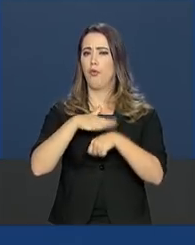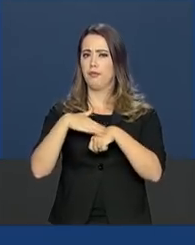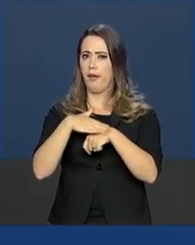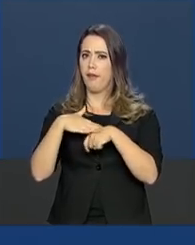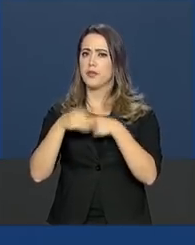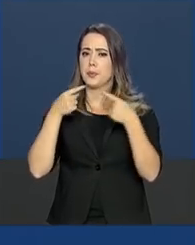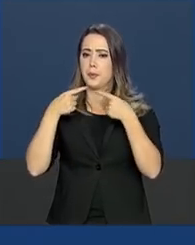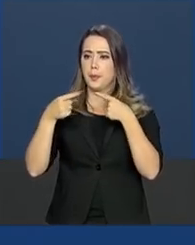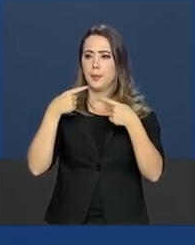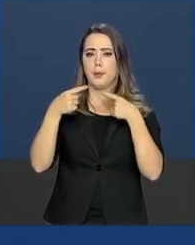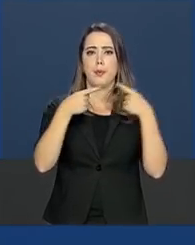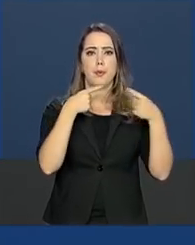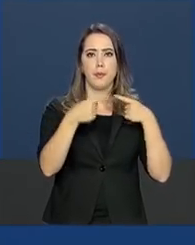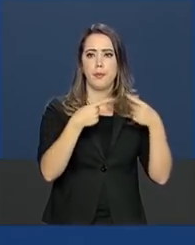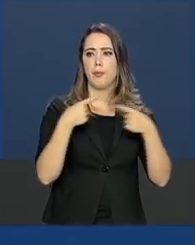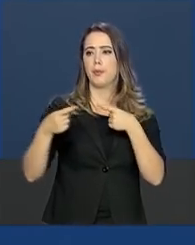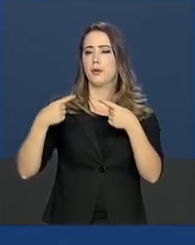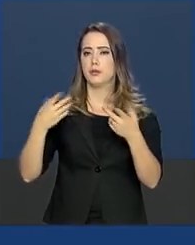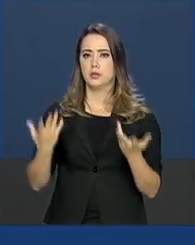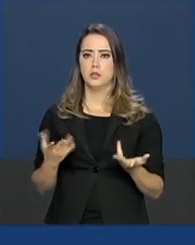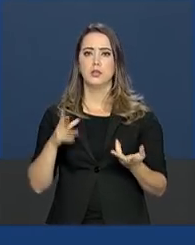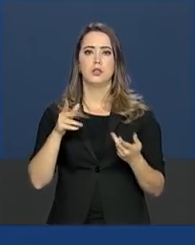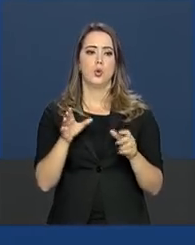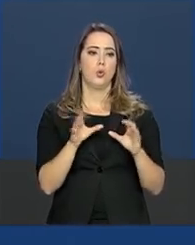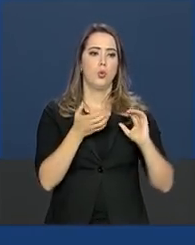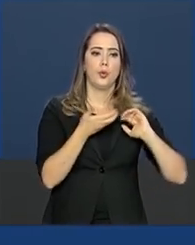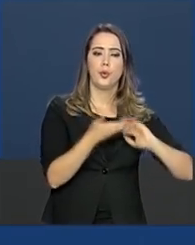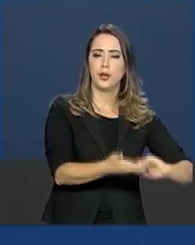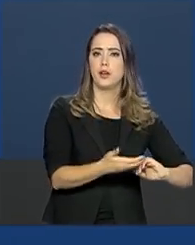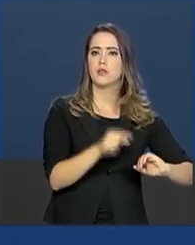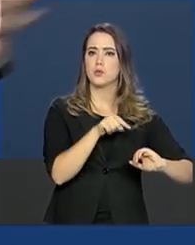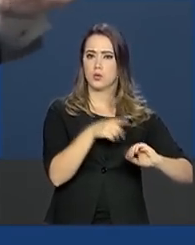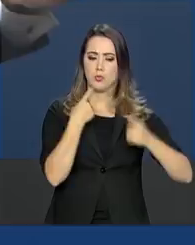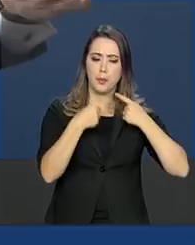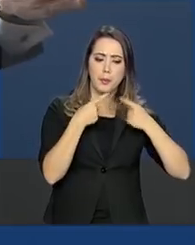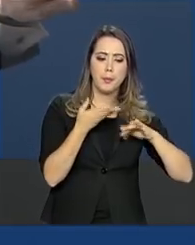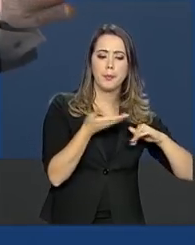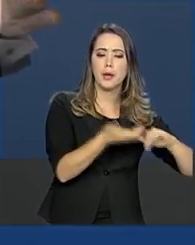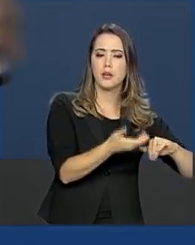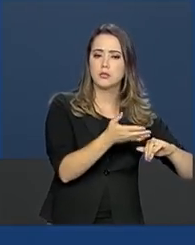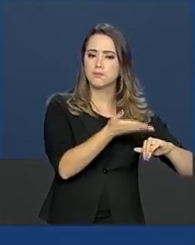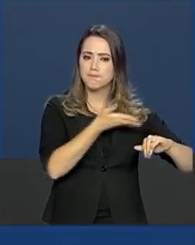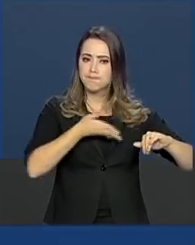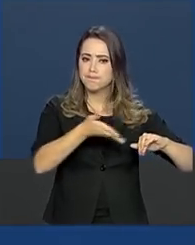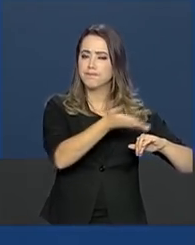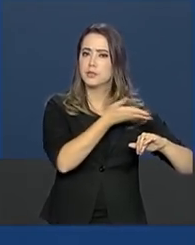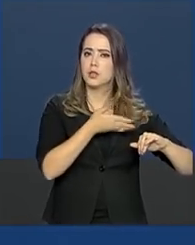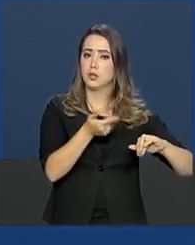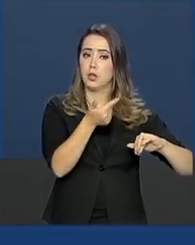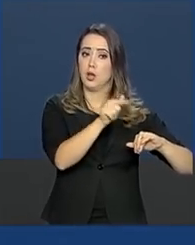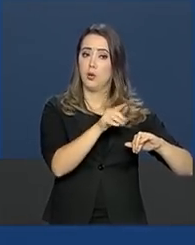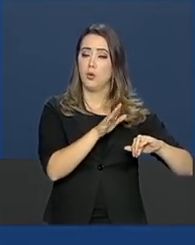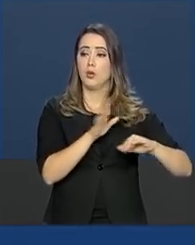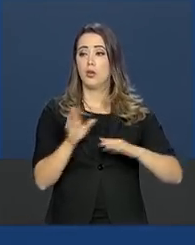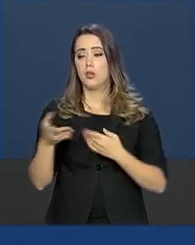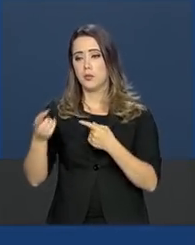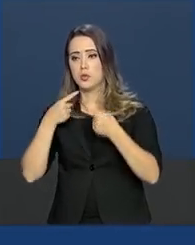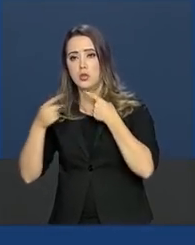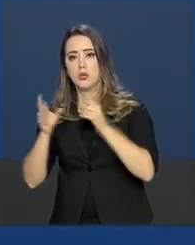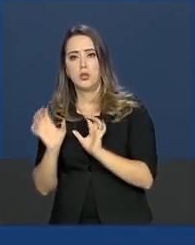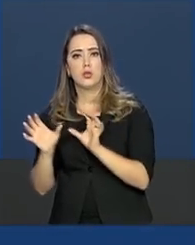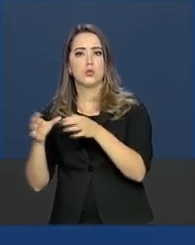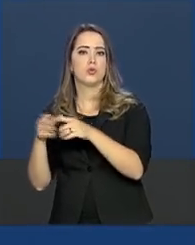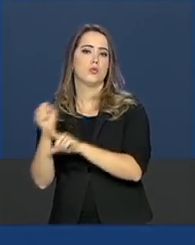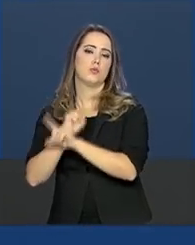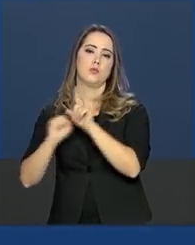ministros fazem, é dialogar. Dialogar com o Congresso Nacional, que é a outra ponta do governo, e dialogar com